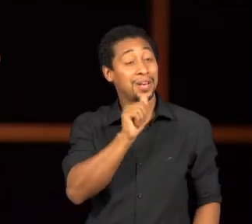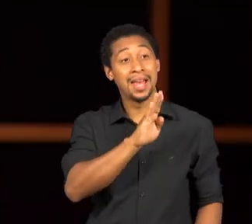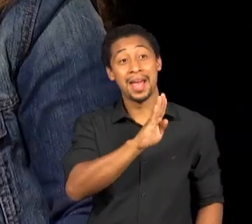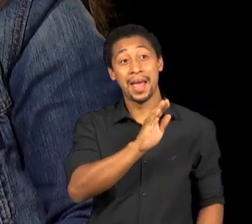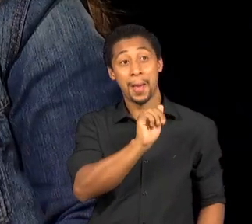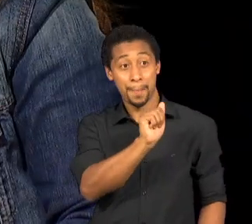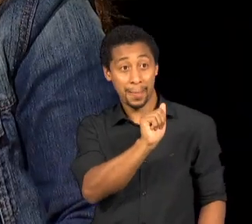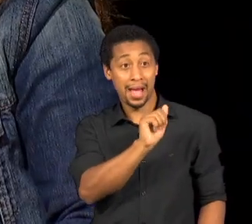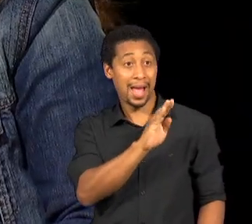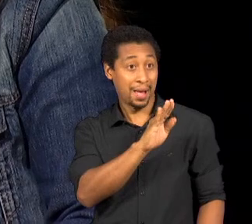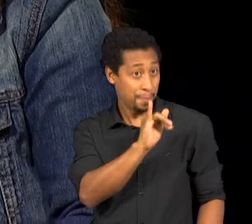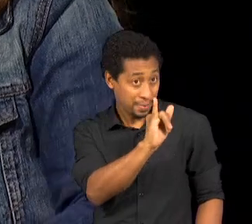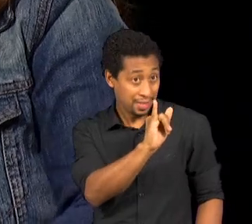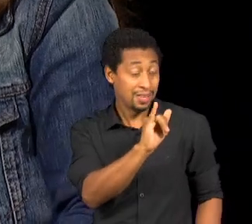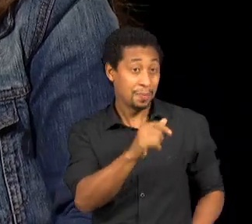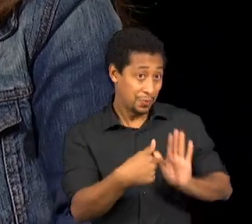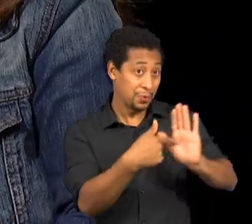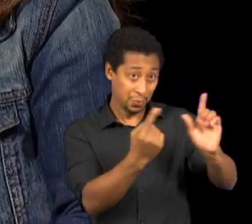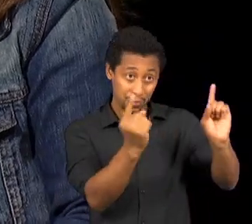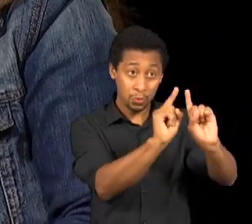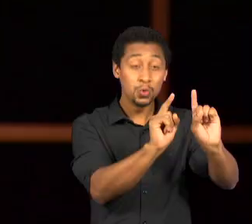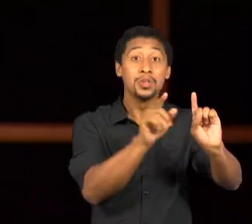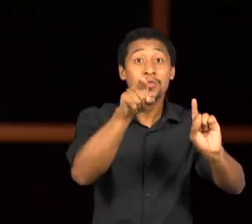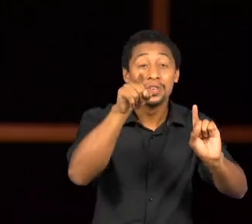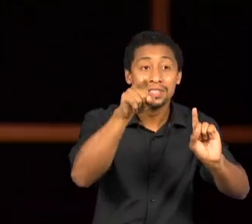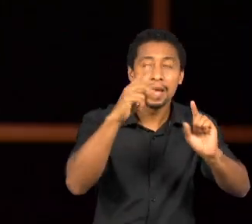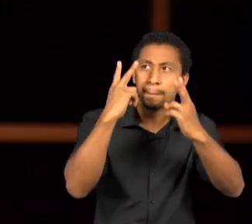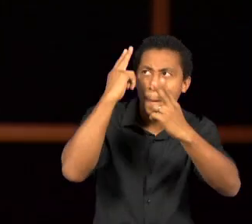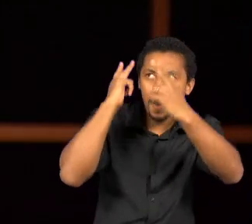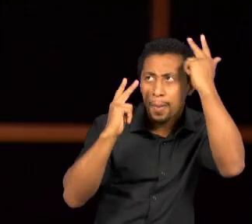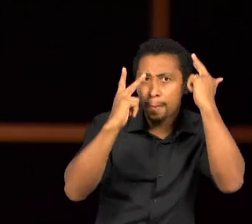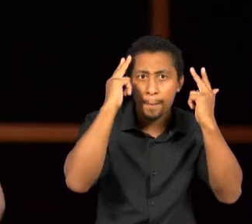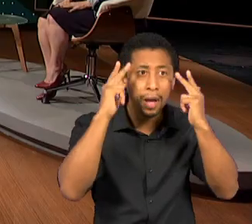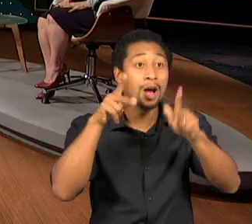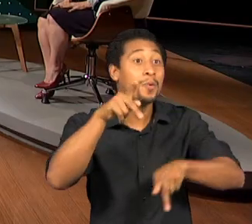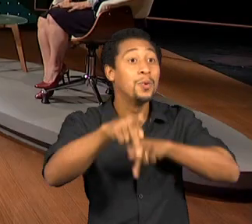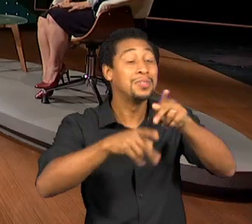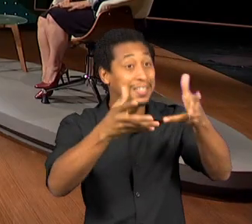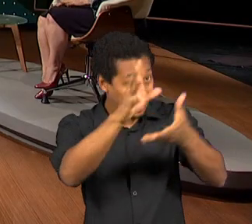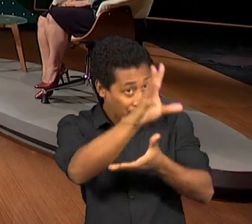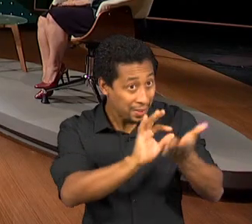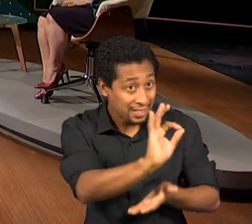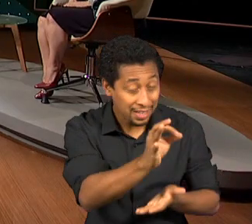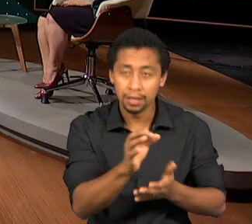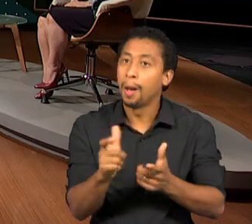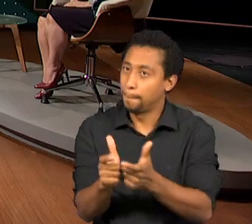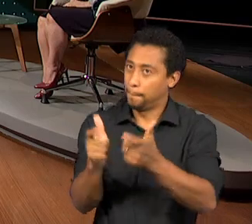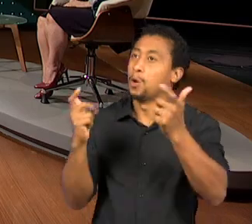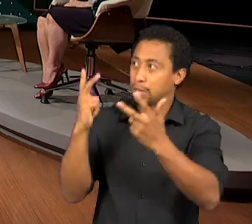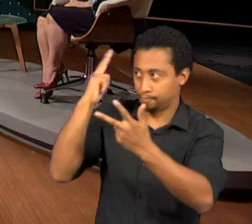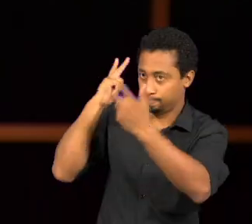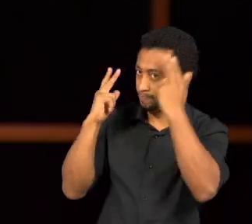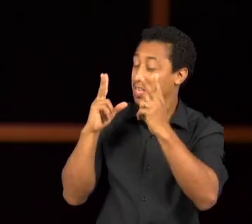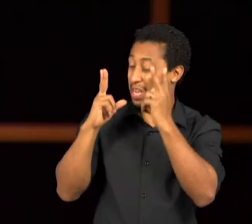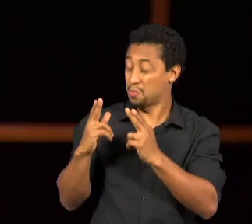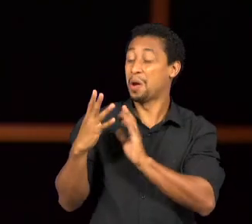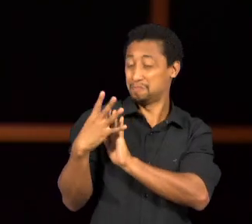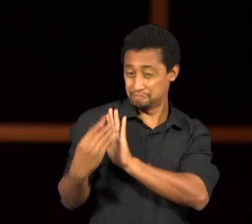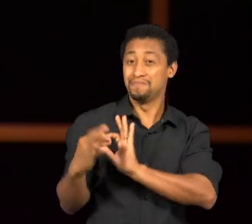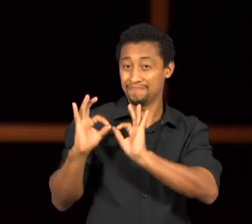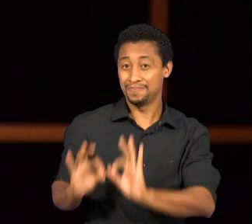teu, né? E cortaram. E cortaram. Foi. Como é que foi? Porque você se diz